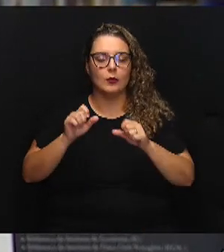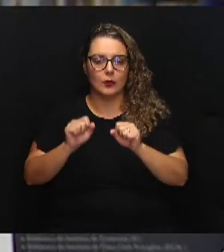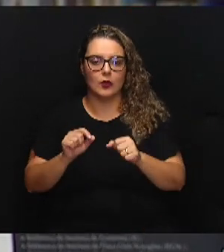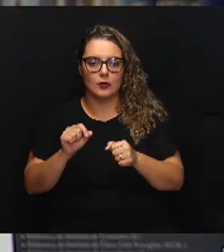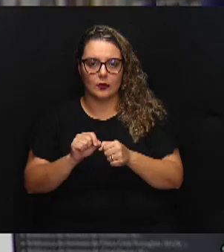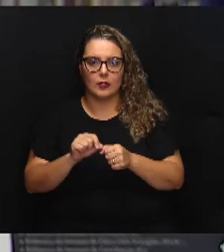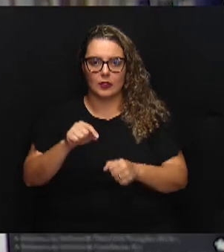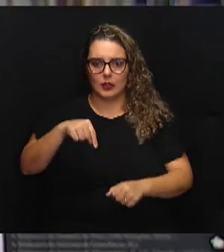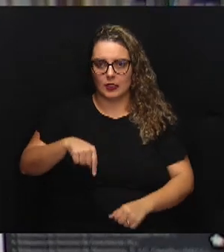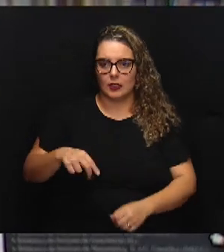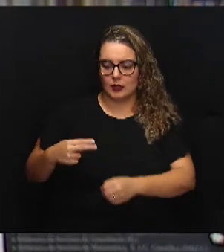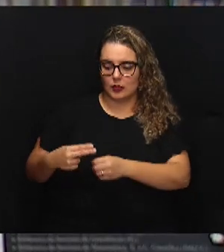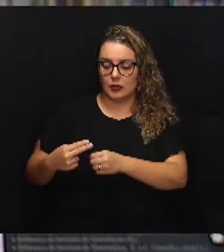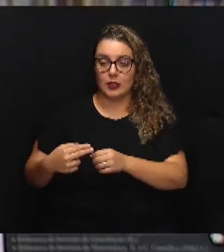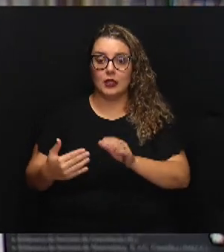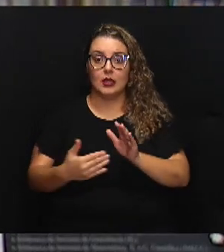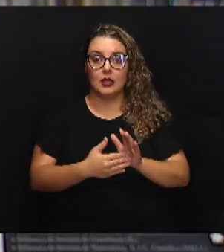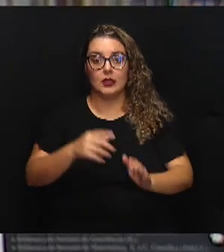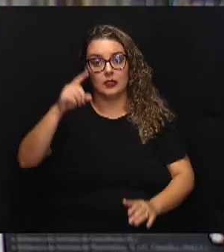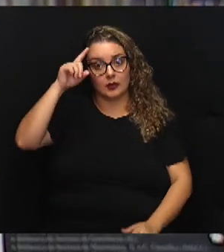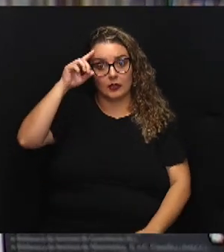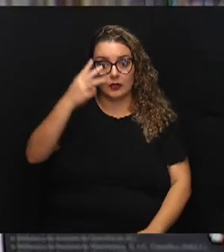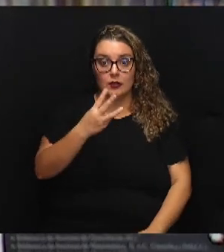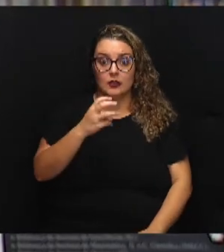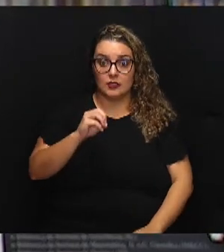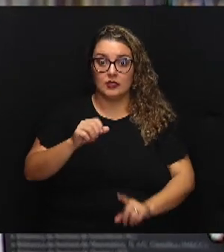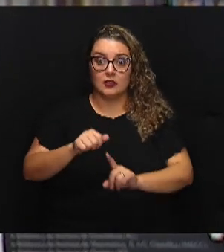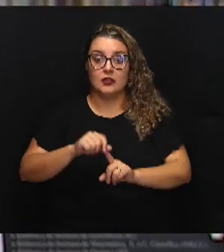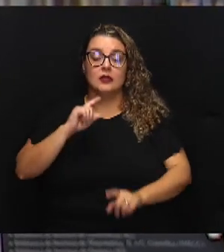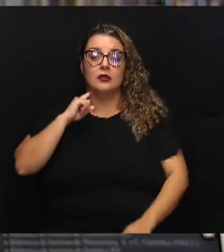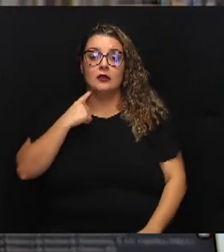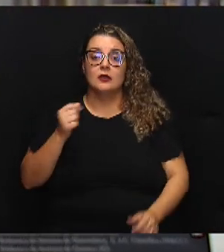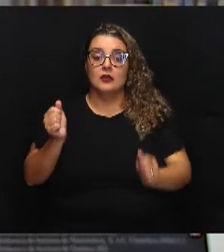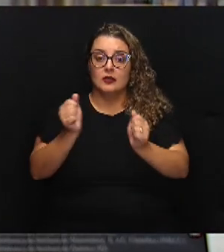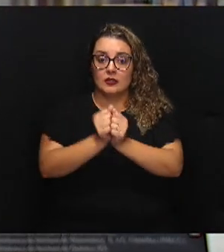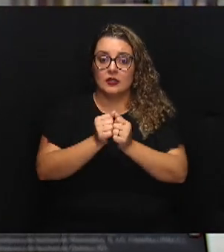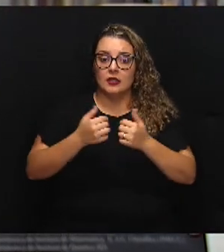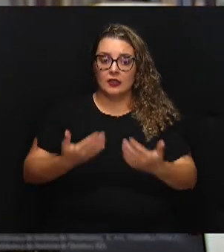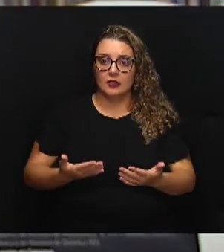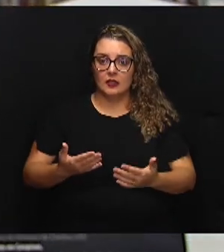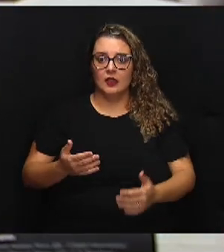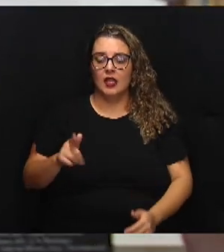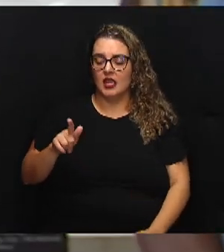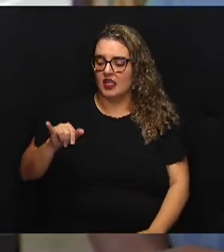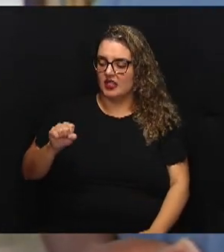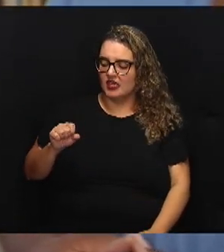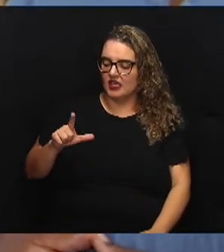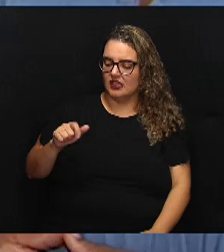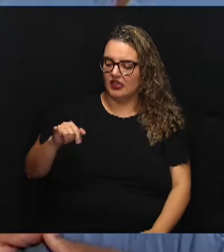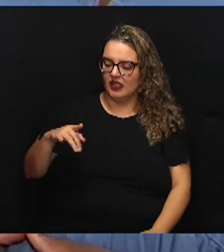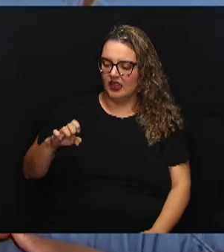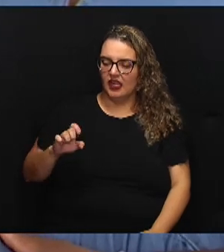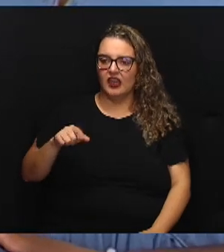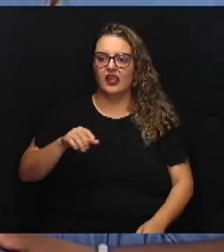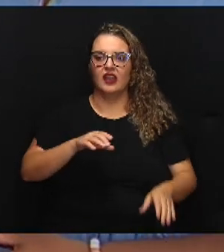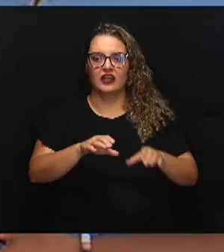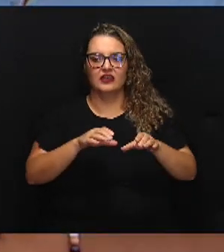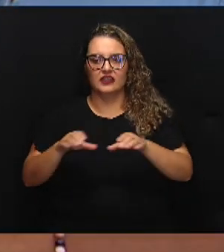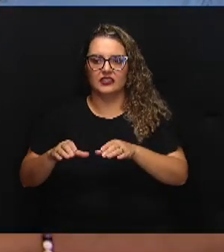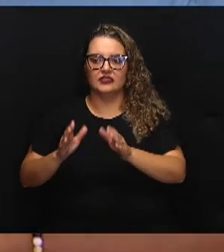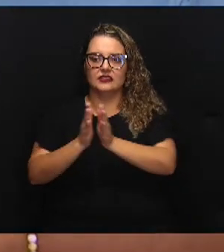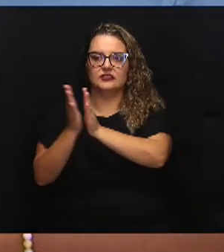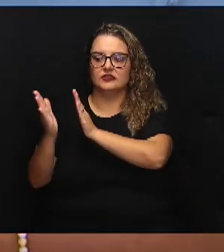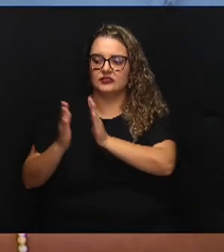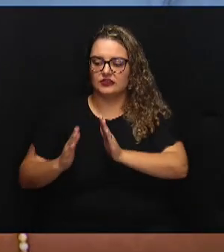aqui na Unicamp até o dia 30 de maio. Estou aqui com a Gislaine Mello, que é a coordenadora da